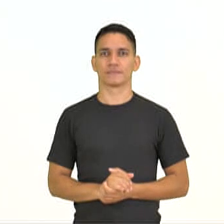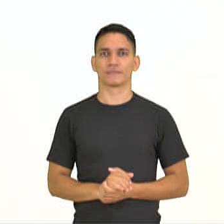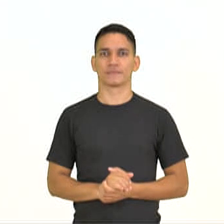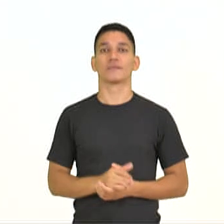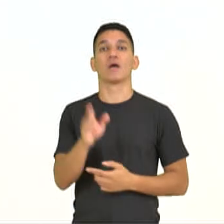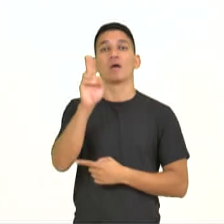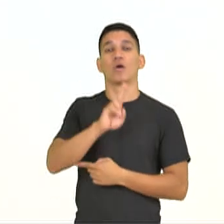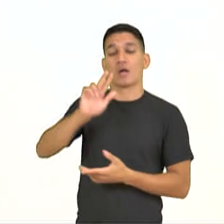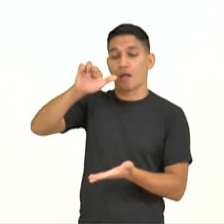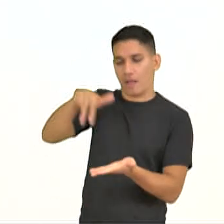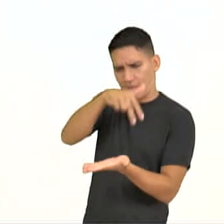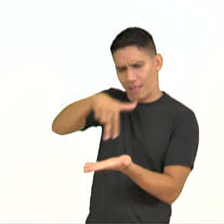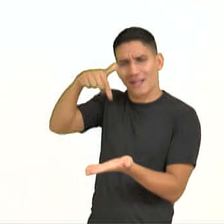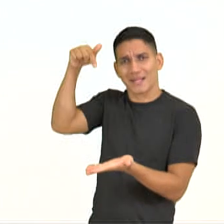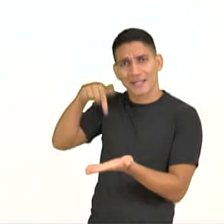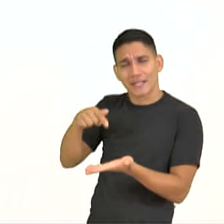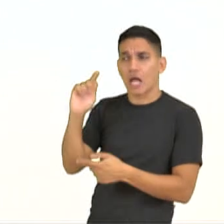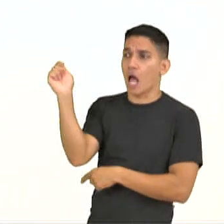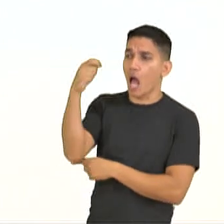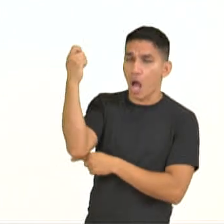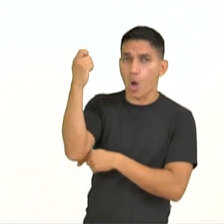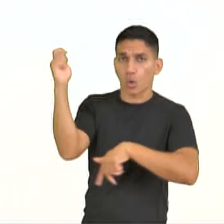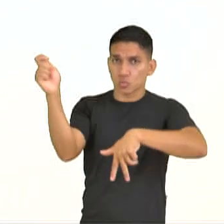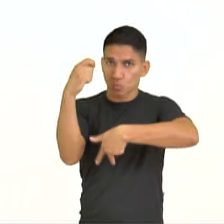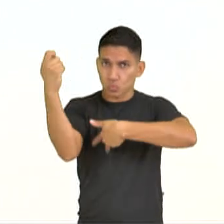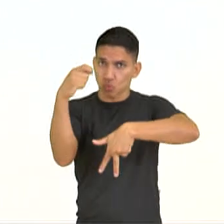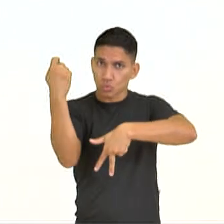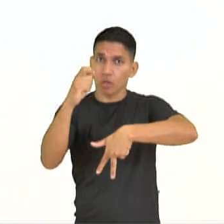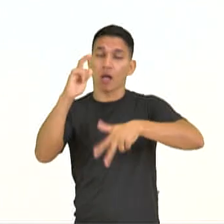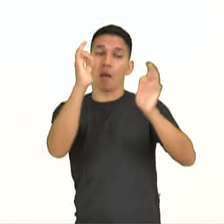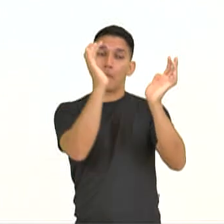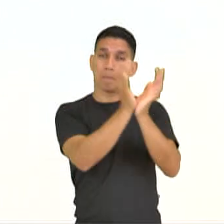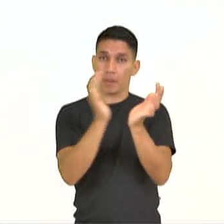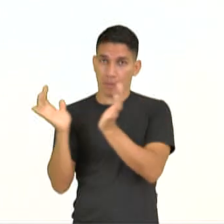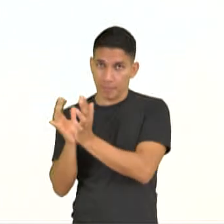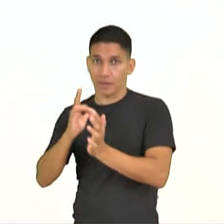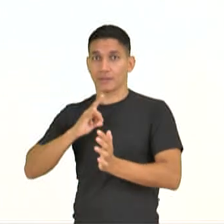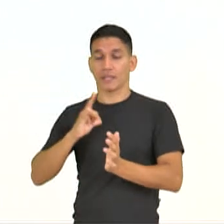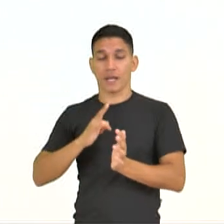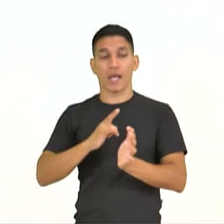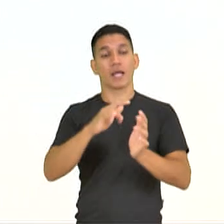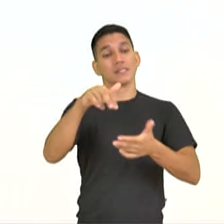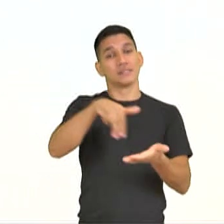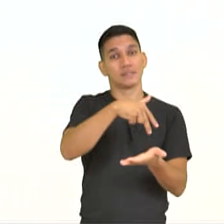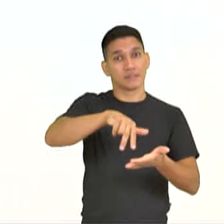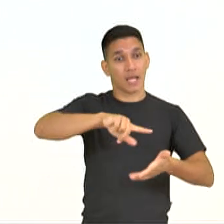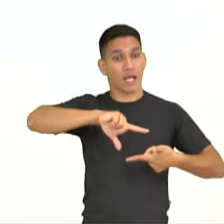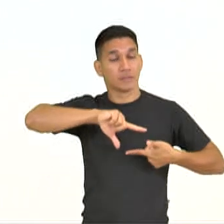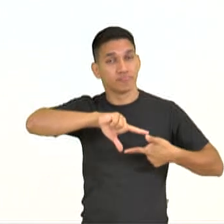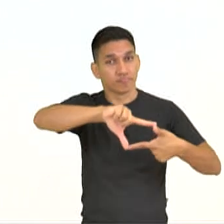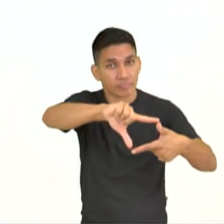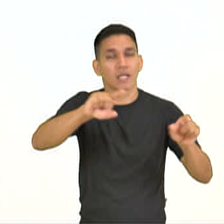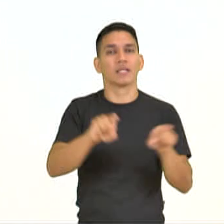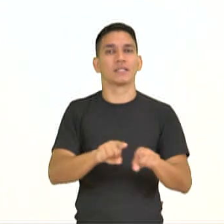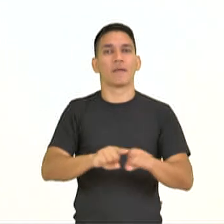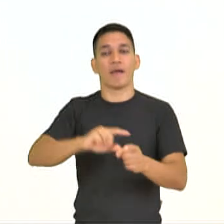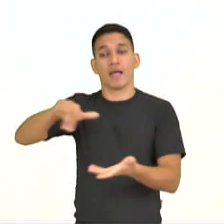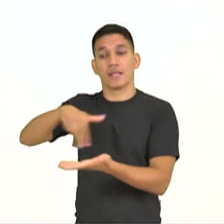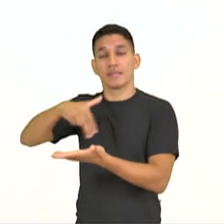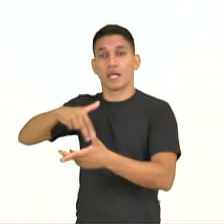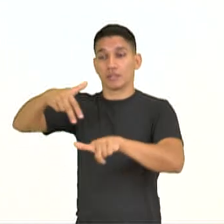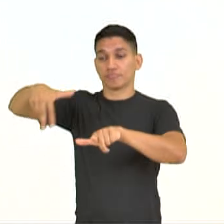Sobre as danças gaúchas, a gente pode dividir elas em danças tradicionais e danças de salão. Entre as